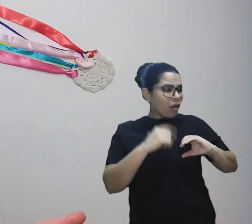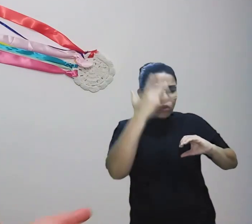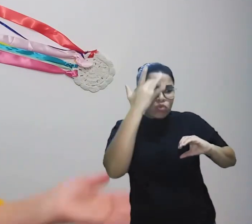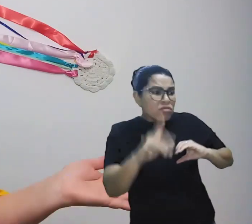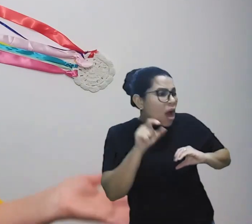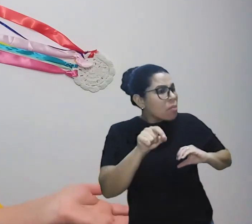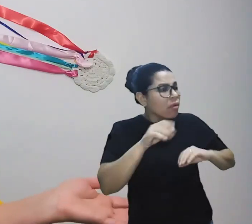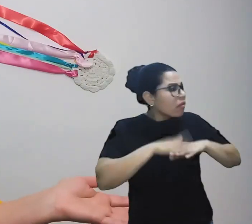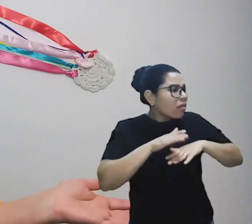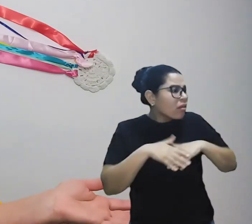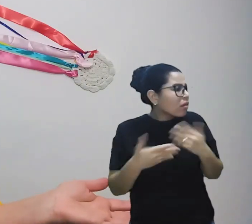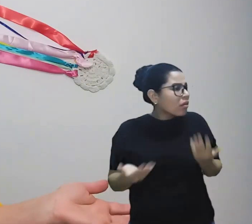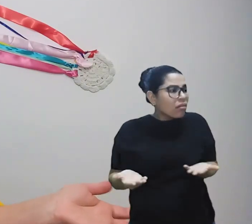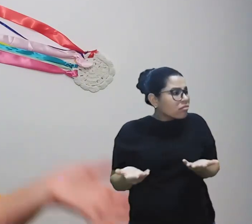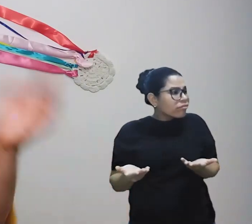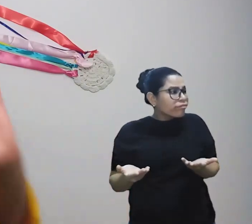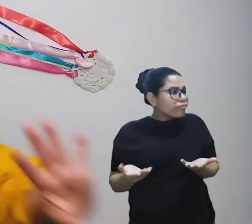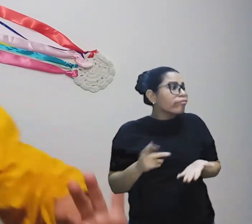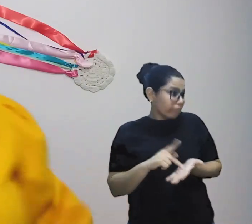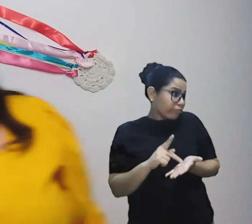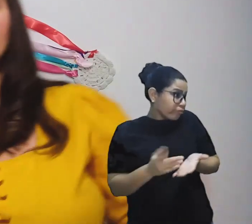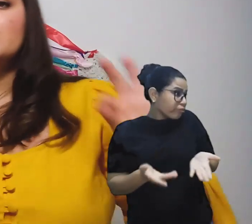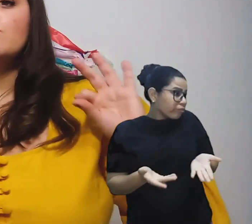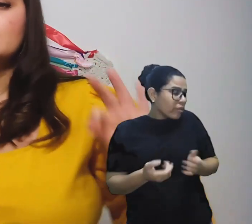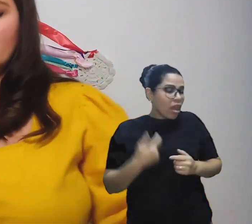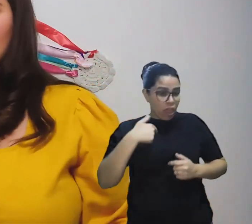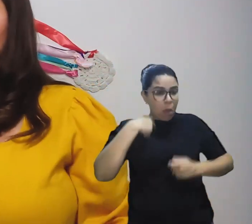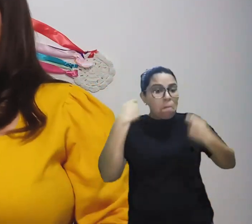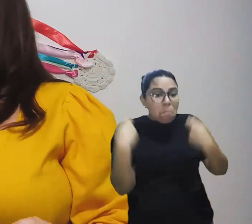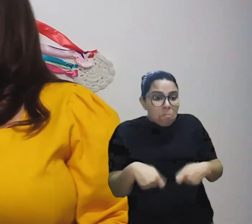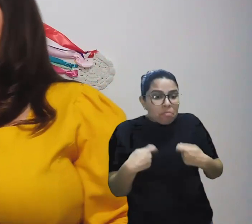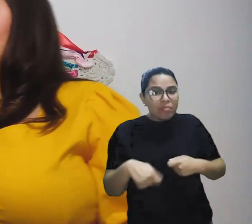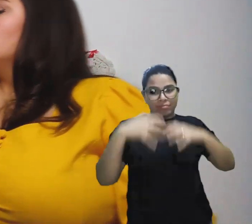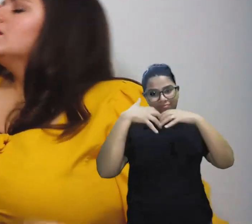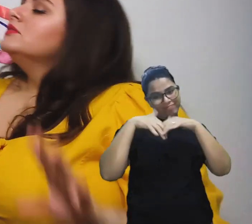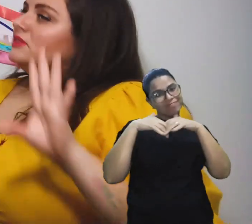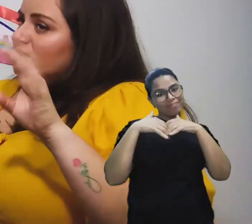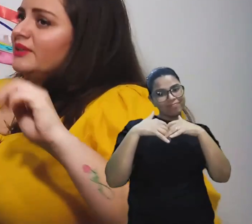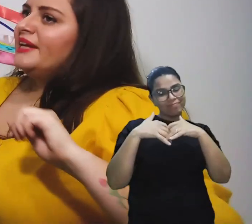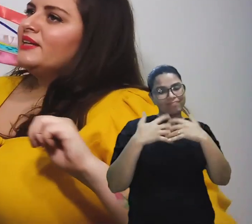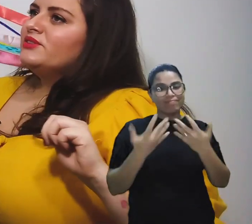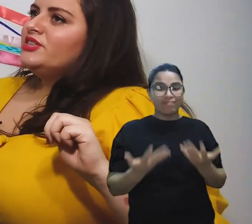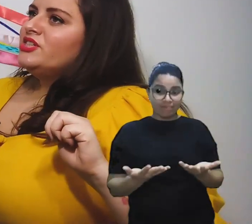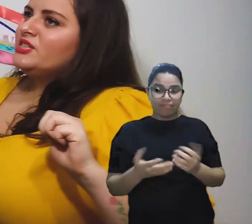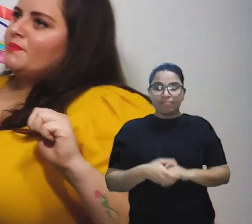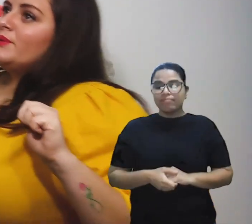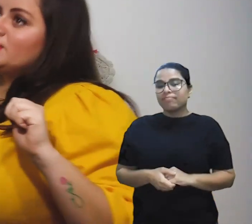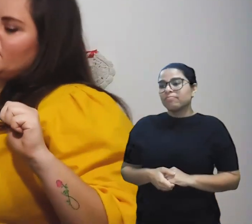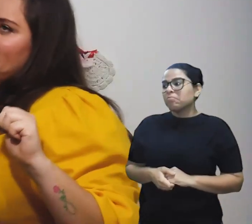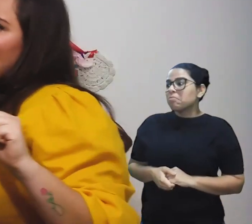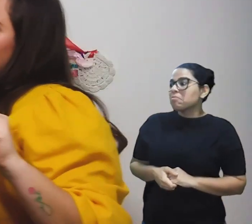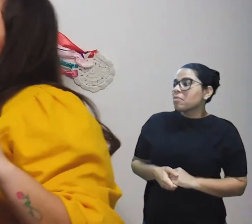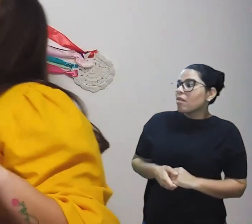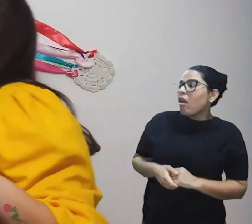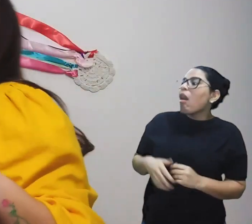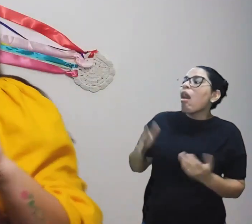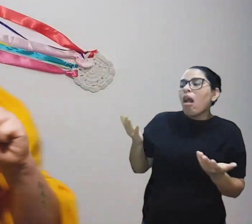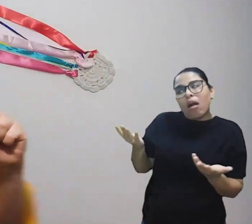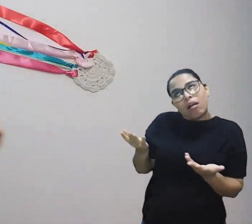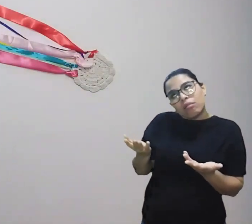com o coração, não é verdade? Então eu preciso de um cérebro. Então o lenhador disse para o espantalho,